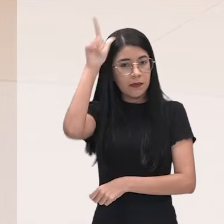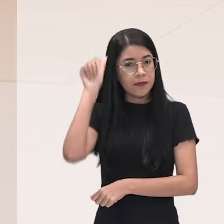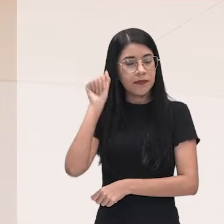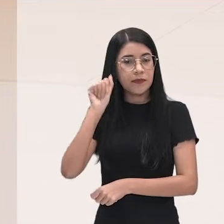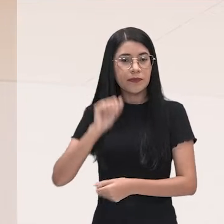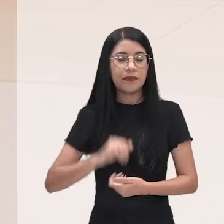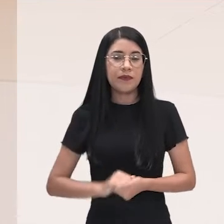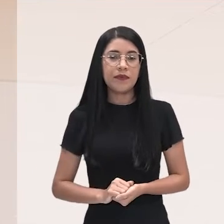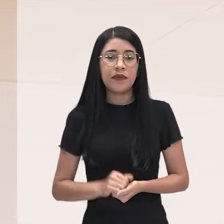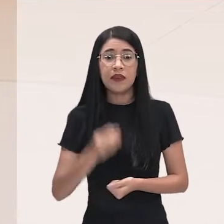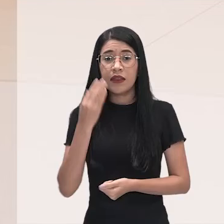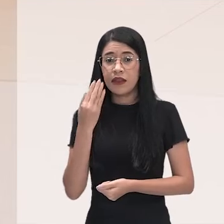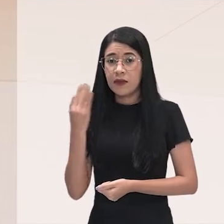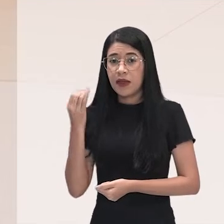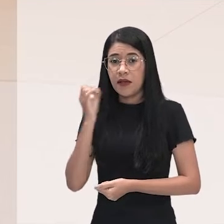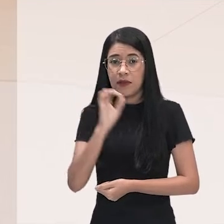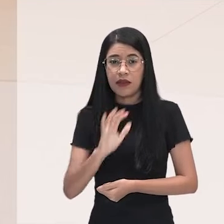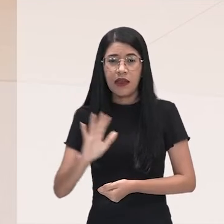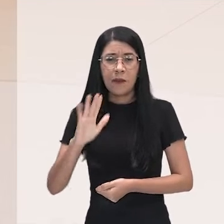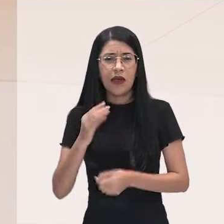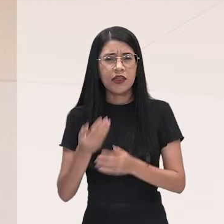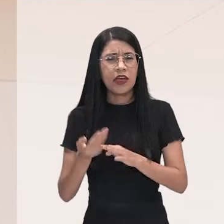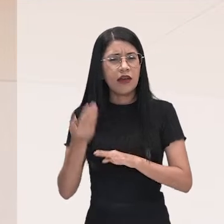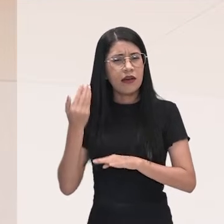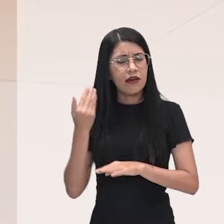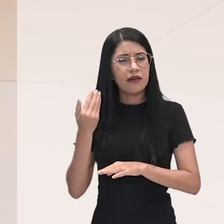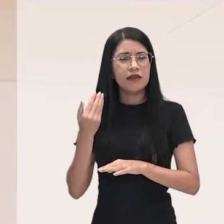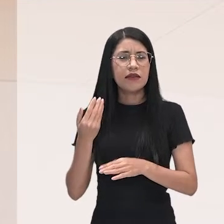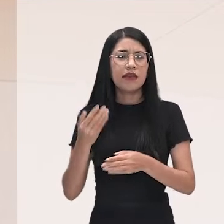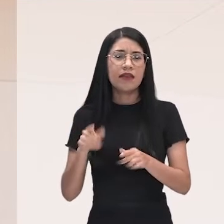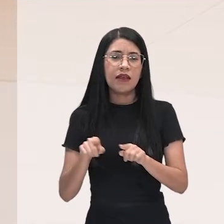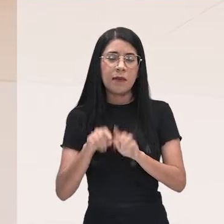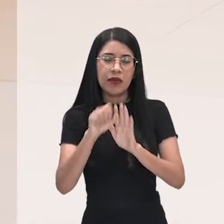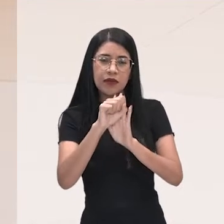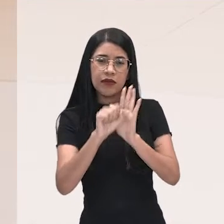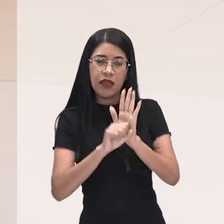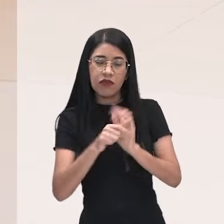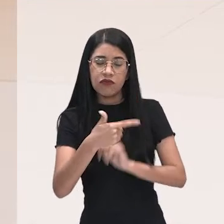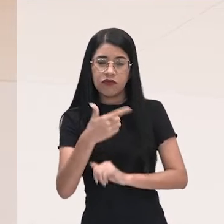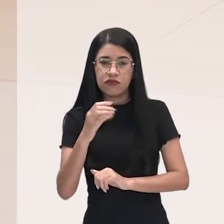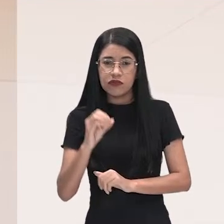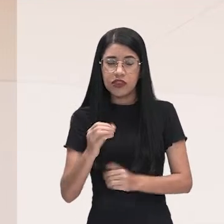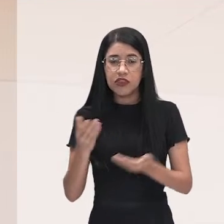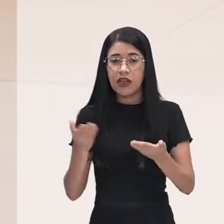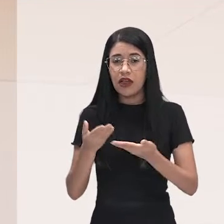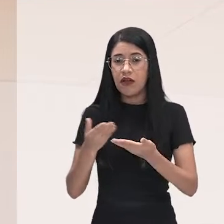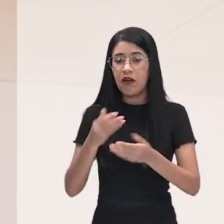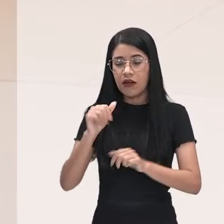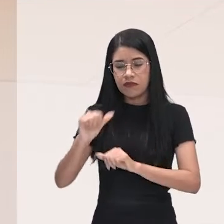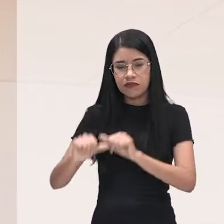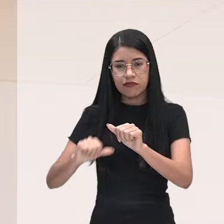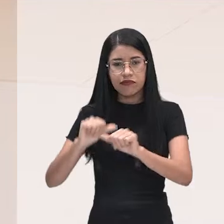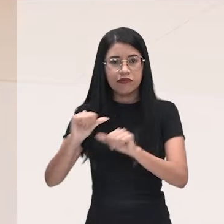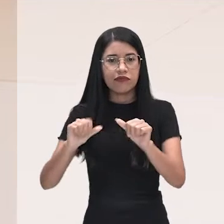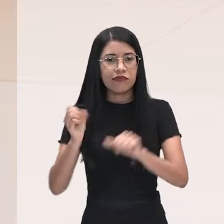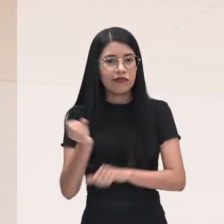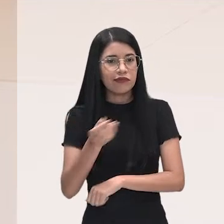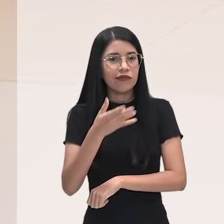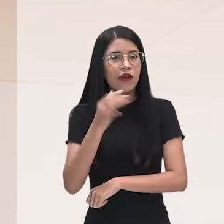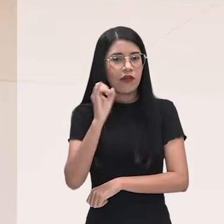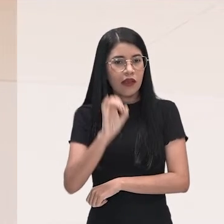tá? Observem como era São Gabriel da Cachoeira lá no início do século XX e olha como está hoje. Olha as transformações aí